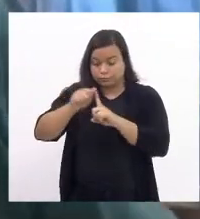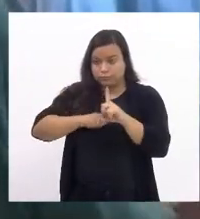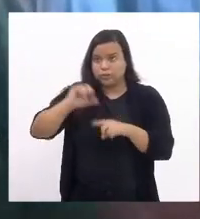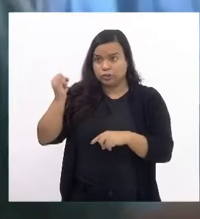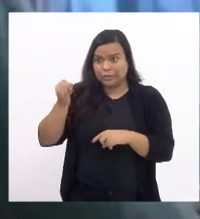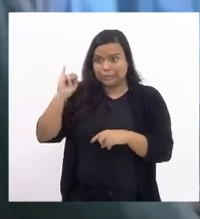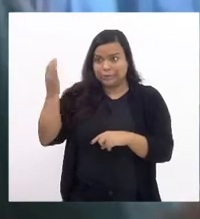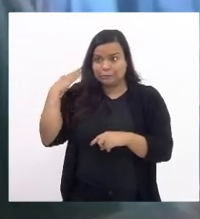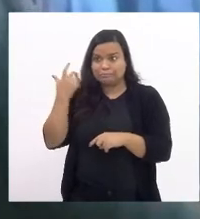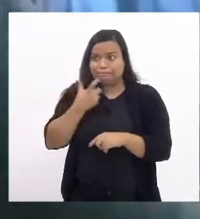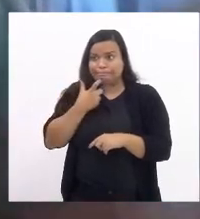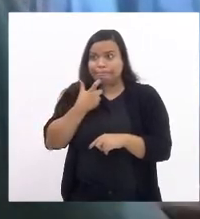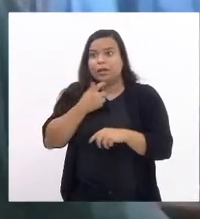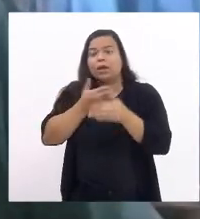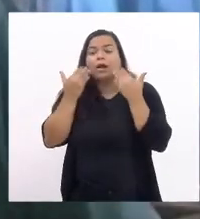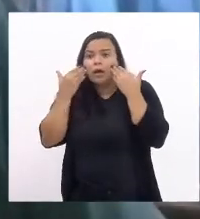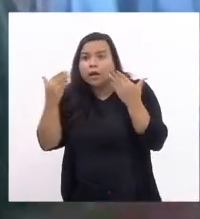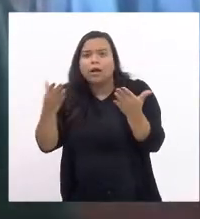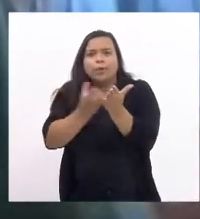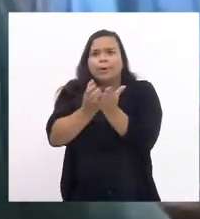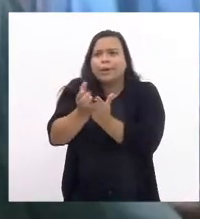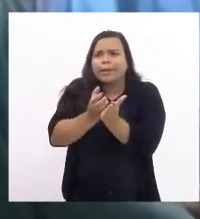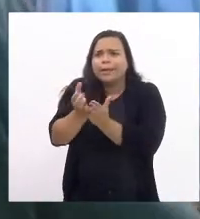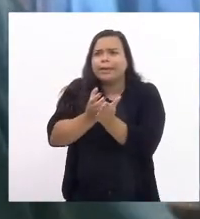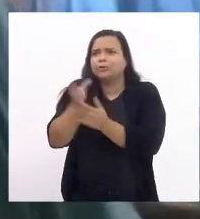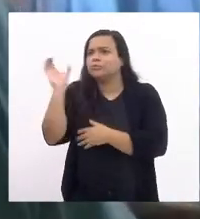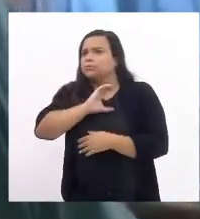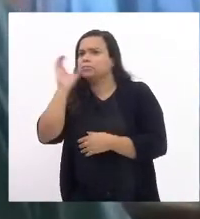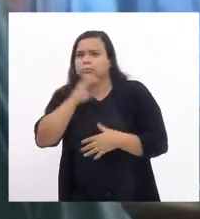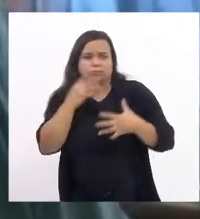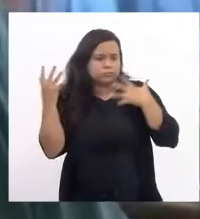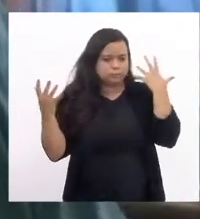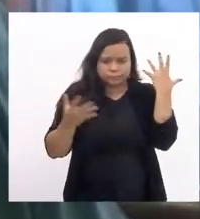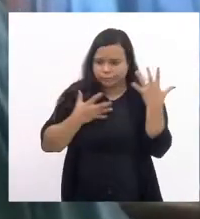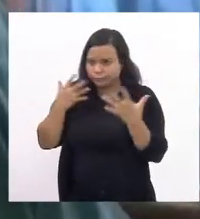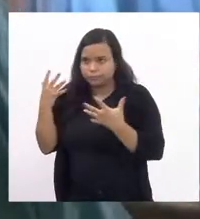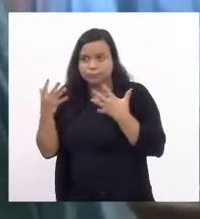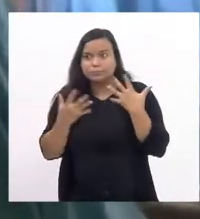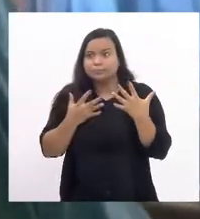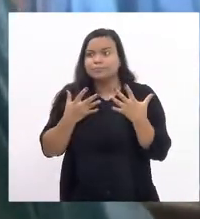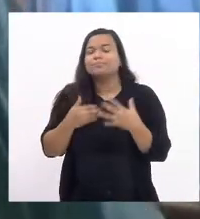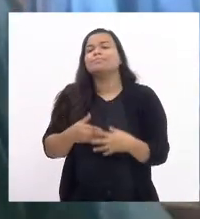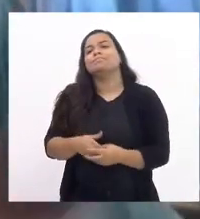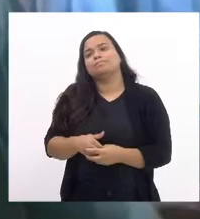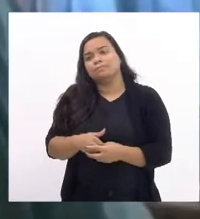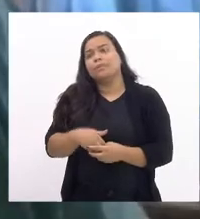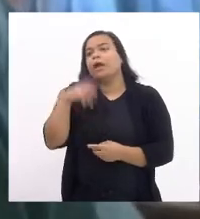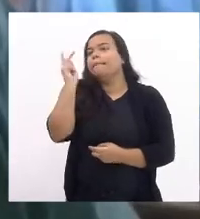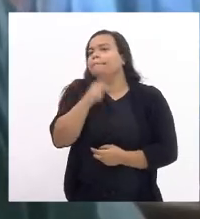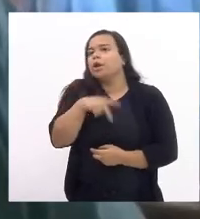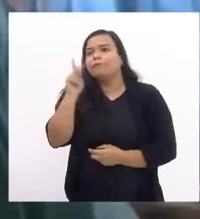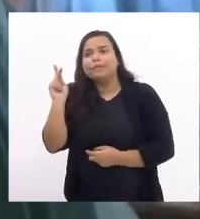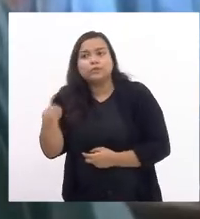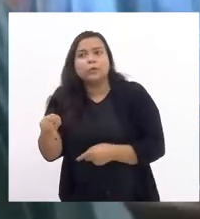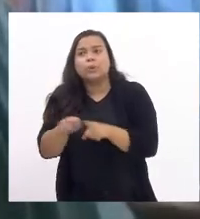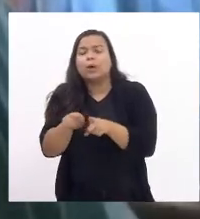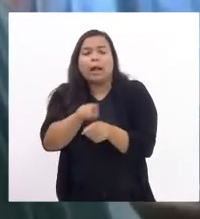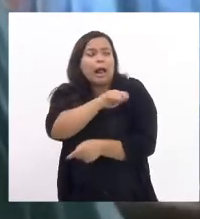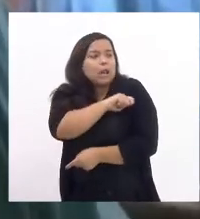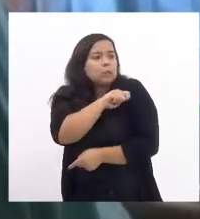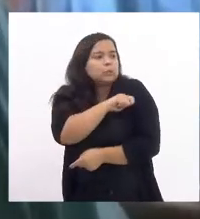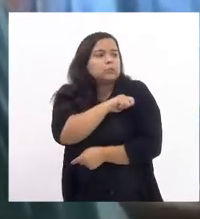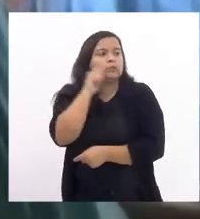a apresentação dos currículos corrido há dias atrás. Os professores, alunos, diretores